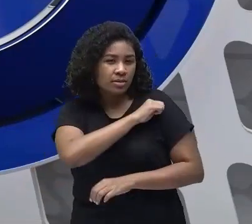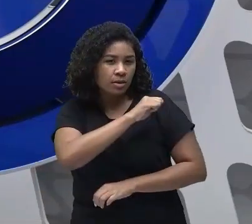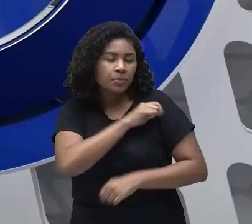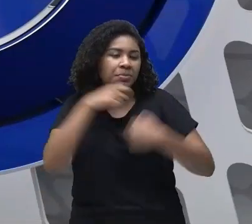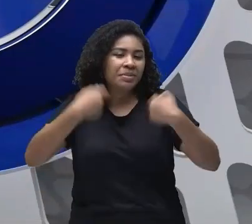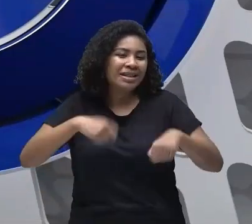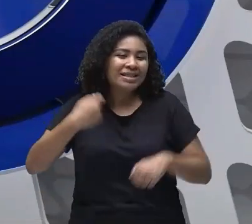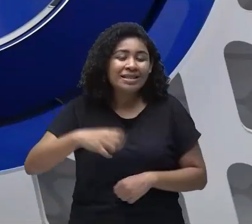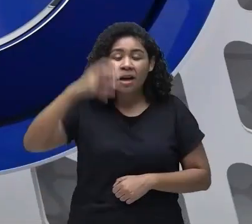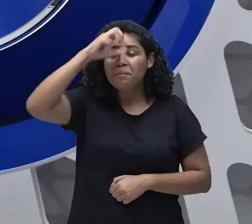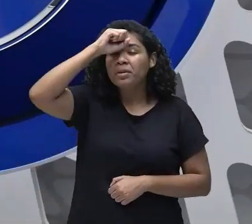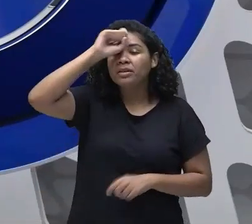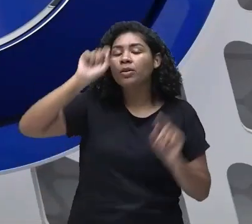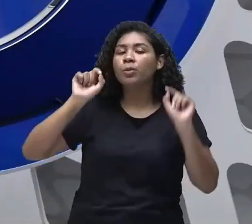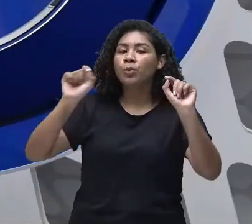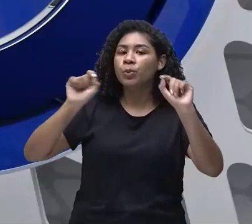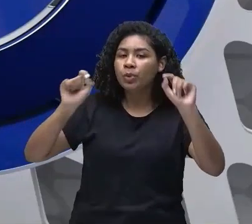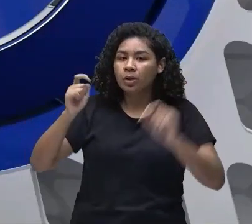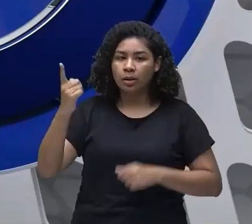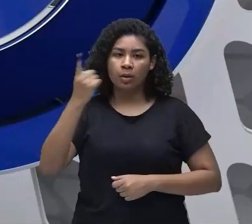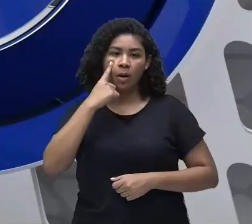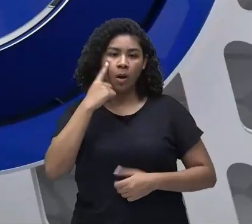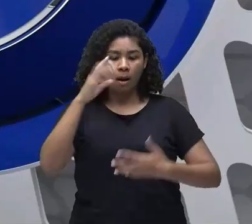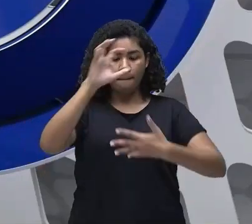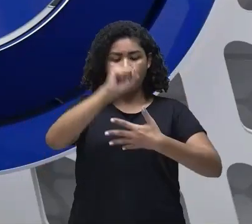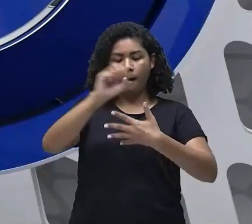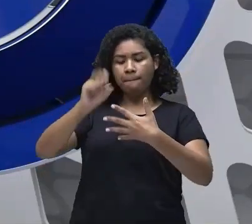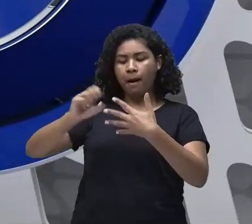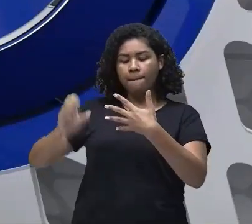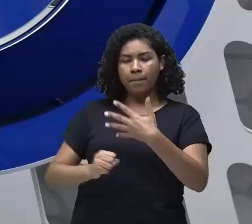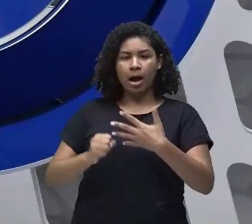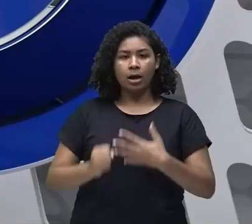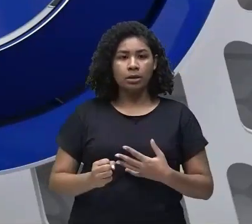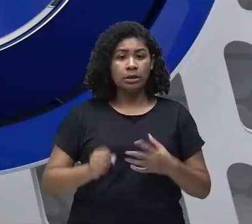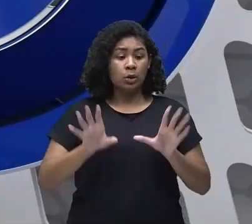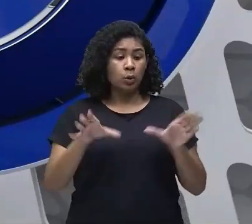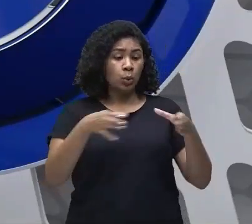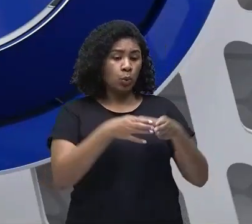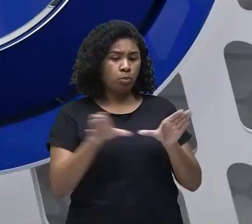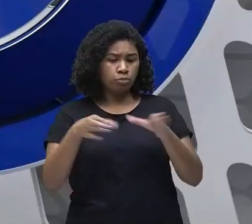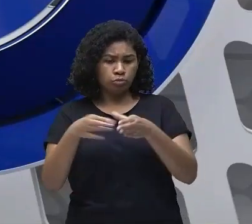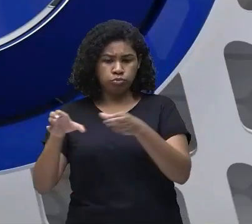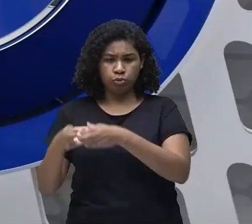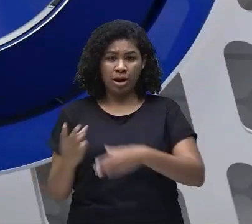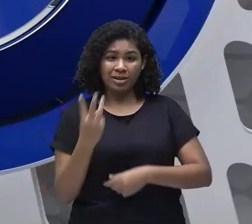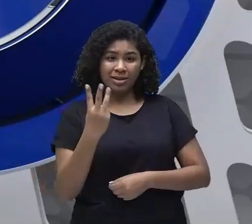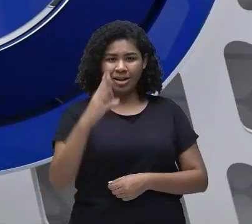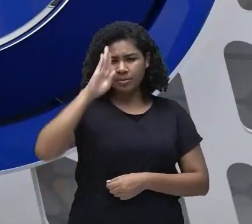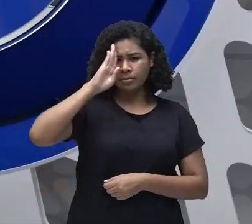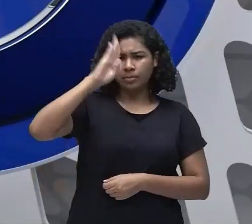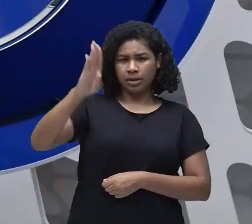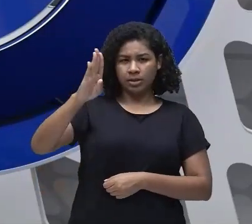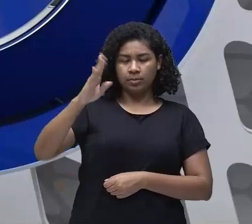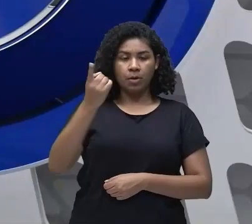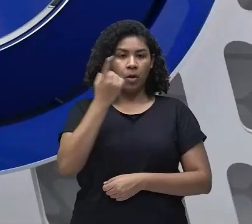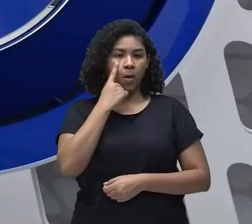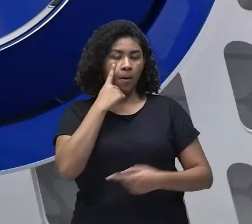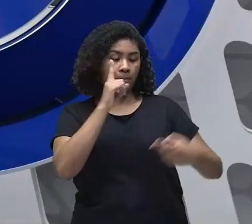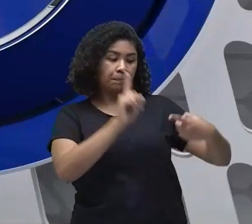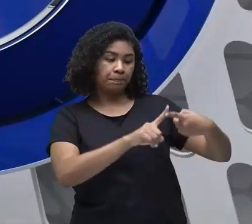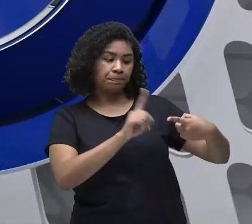A cadeia alimentar ela é composta por 3 grupos principais de níveis tróficos de energia: